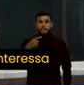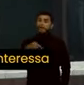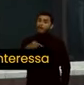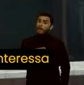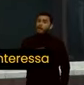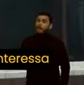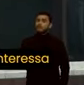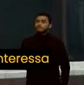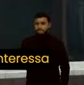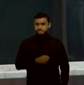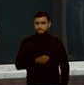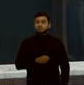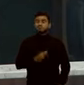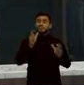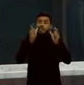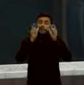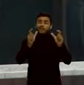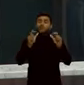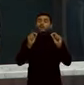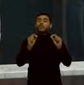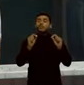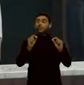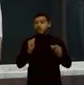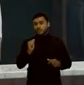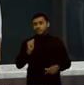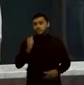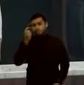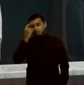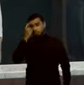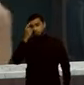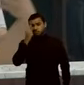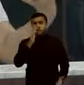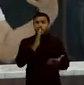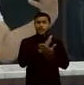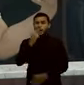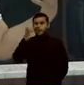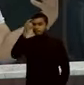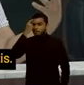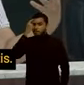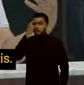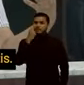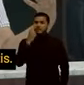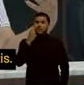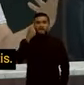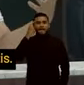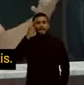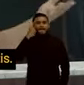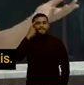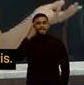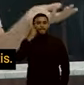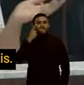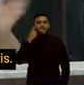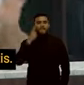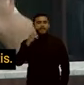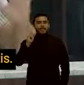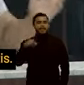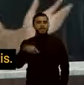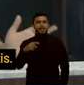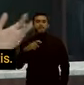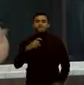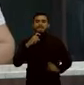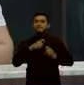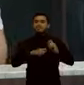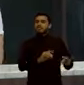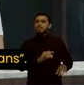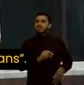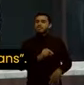movimentos que mais interessam àqueles que têm fetiche em preferências sexuais